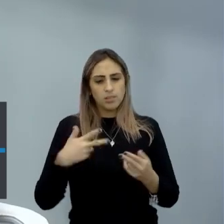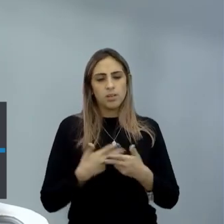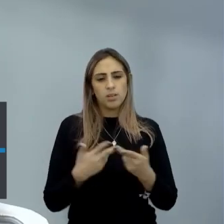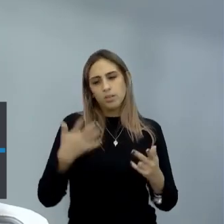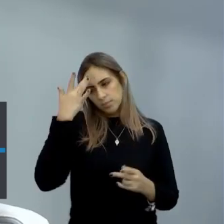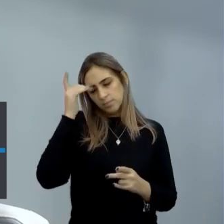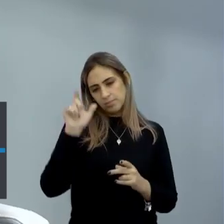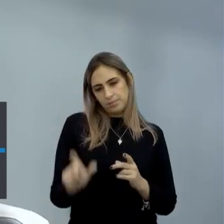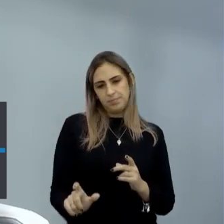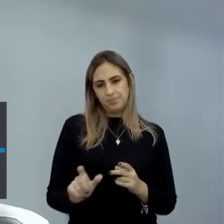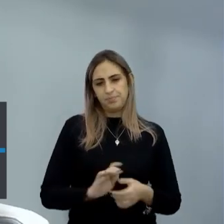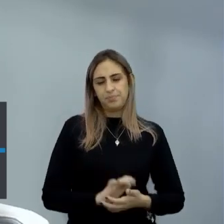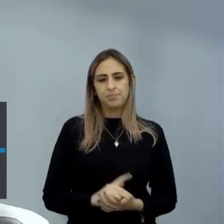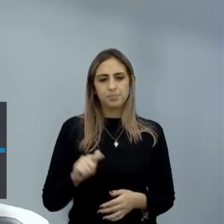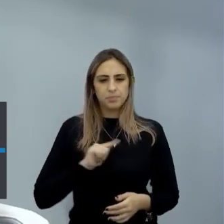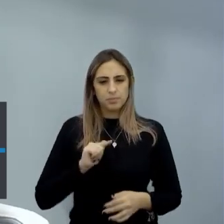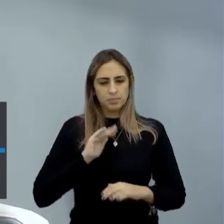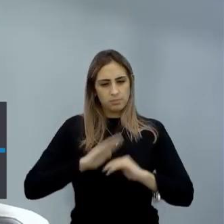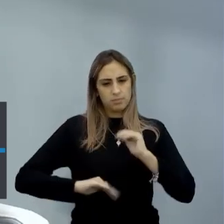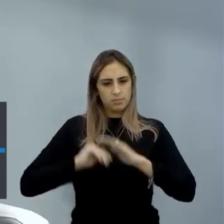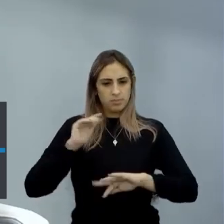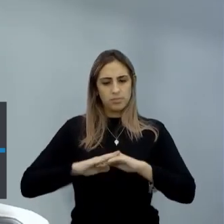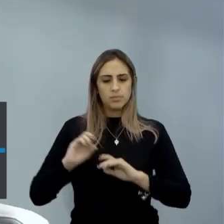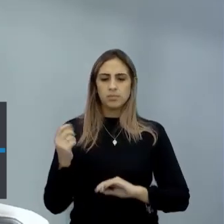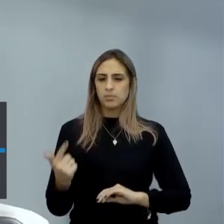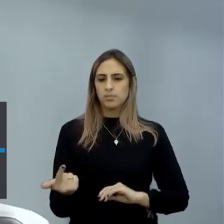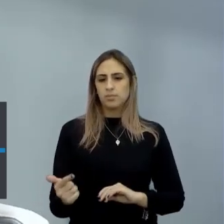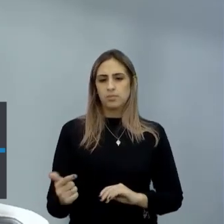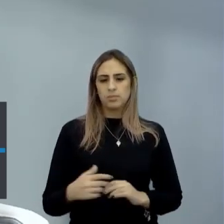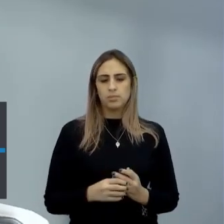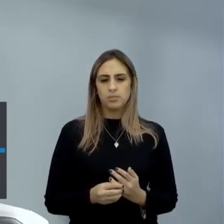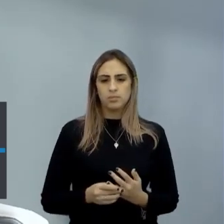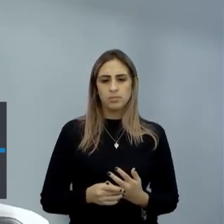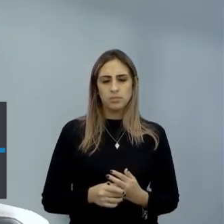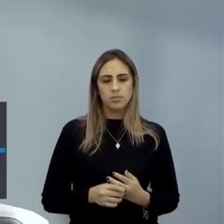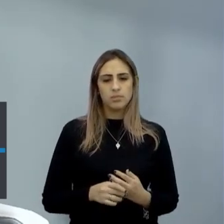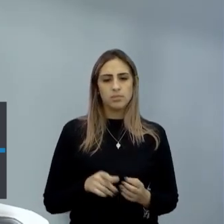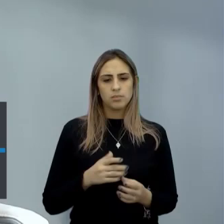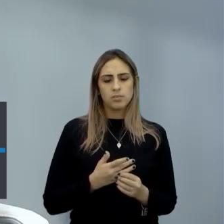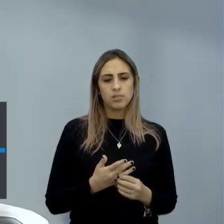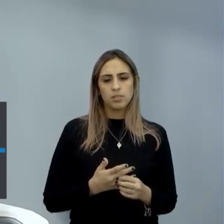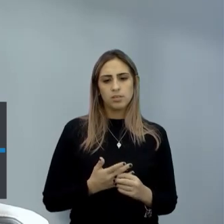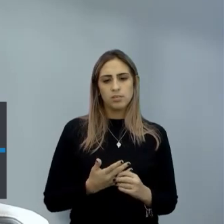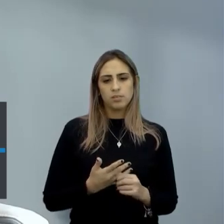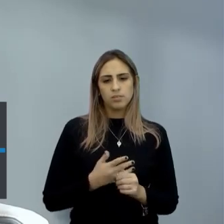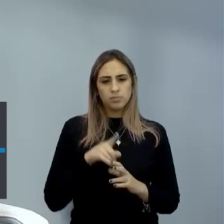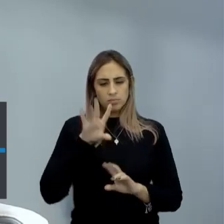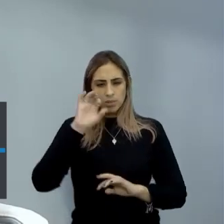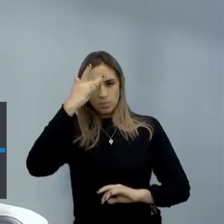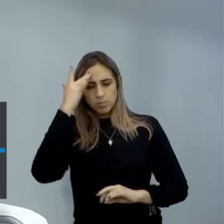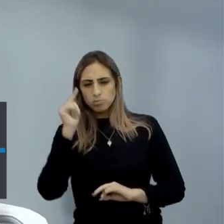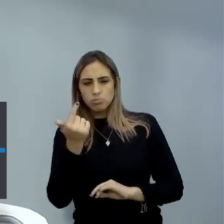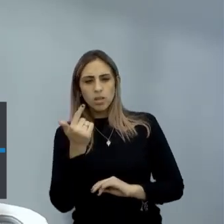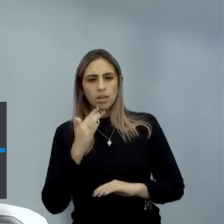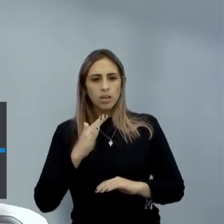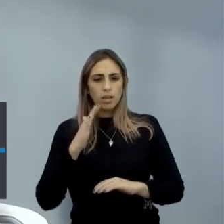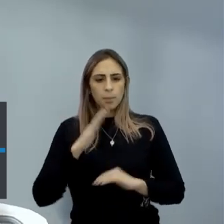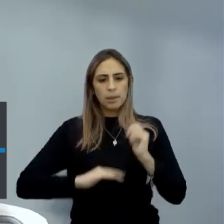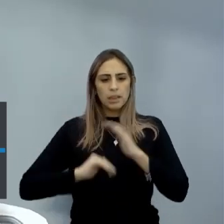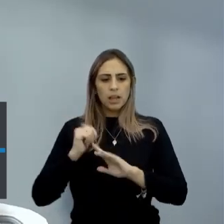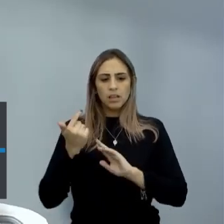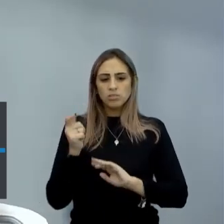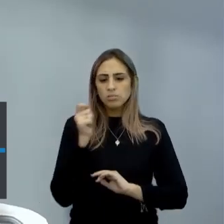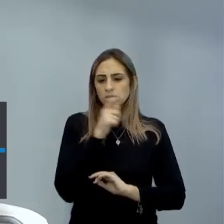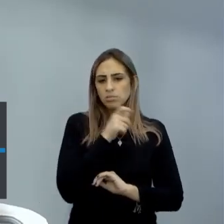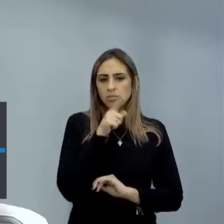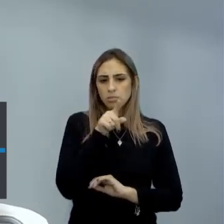ou a pessoa tem a habilidade ou não tem. Você pode lapidar isso, mas você pegar uma pessoa que não tem habilidade nenhuma para o humor e